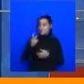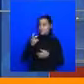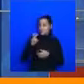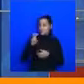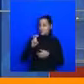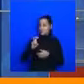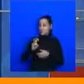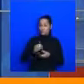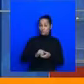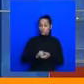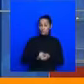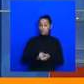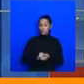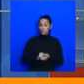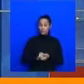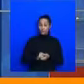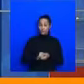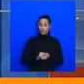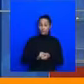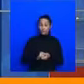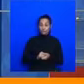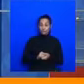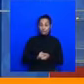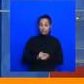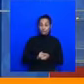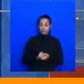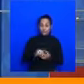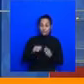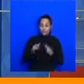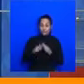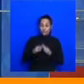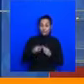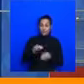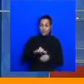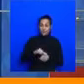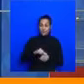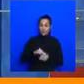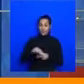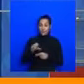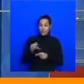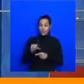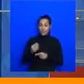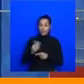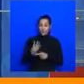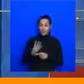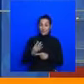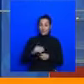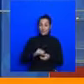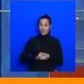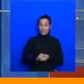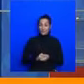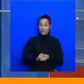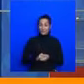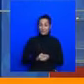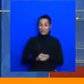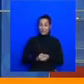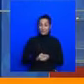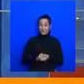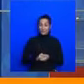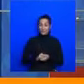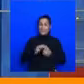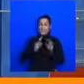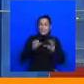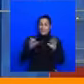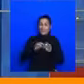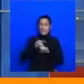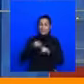acertos. Mais um número chegando, bola marrom 94, marrom 94.